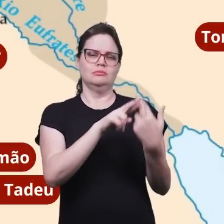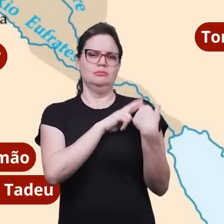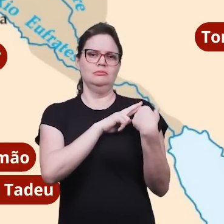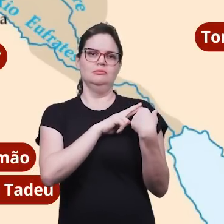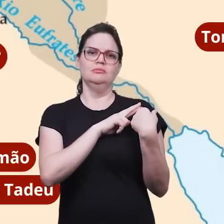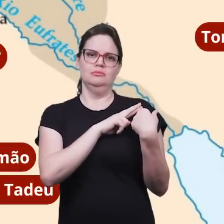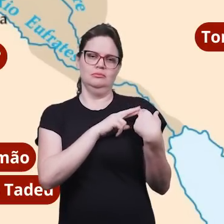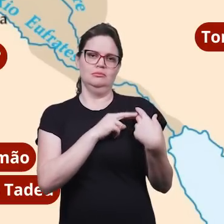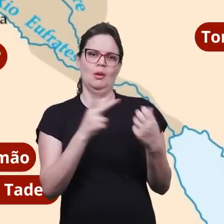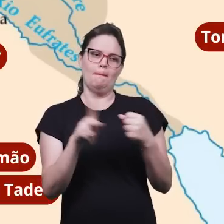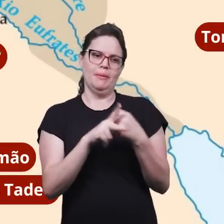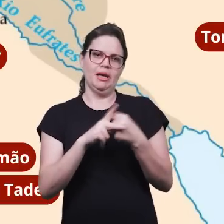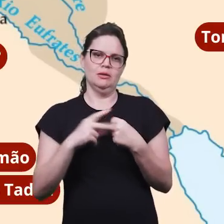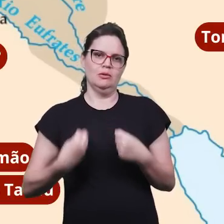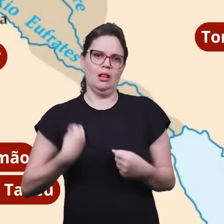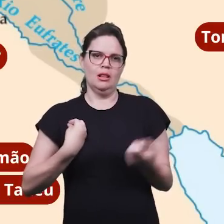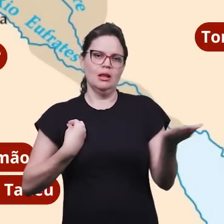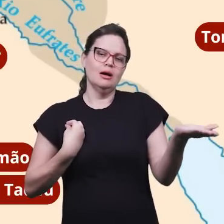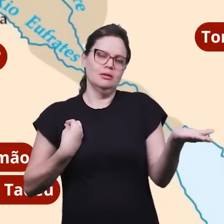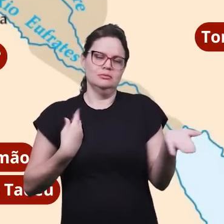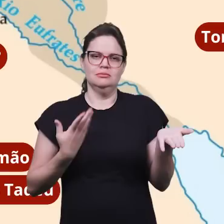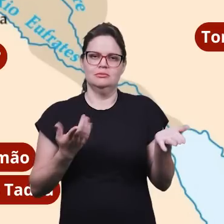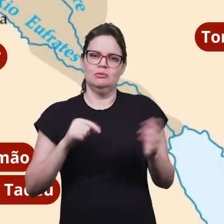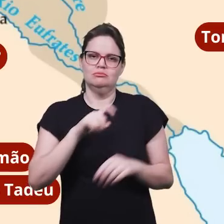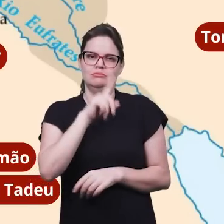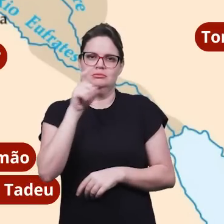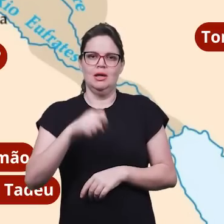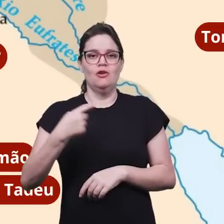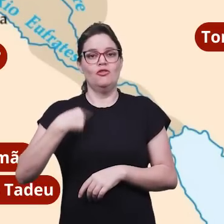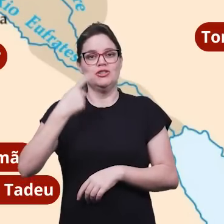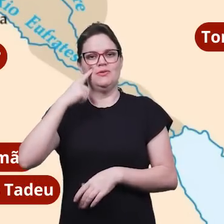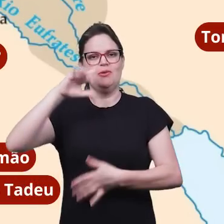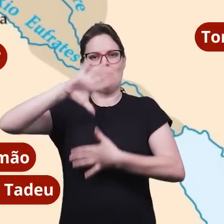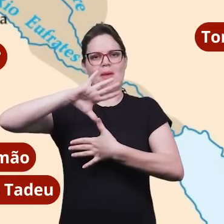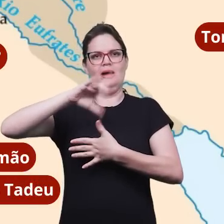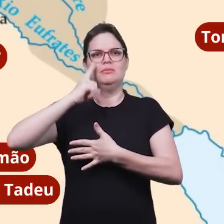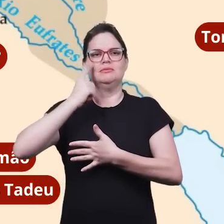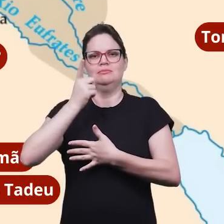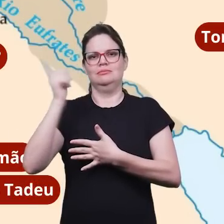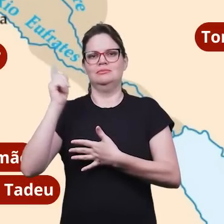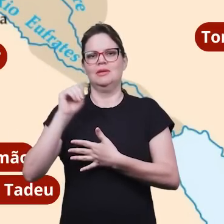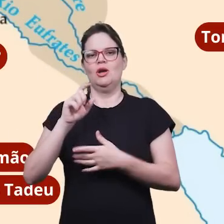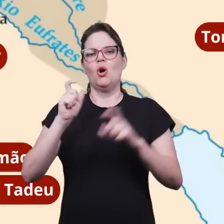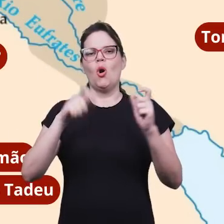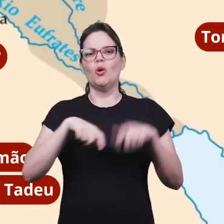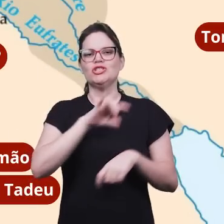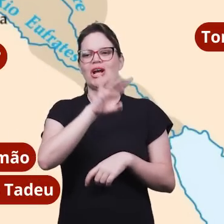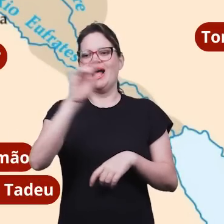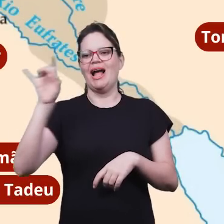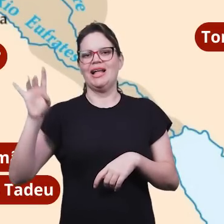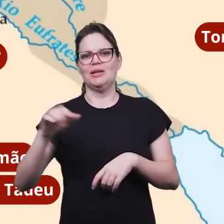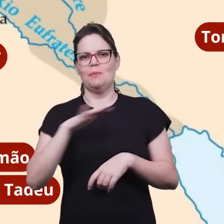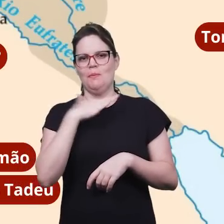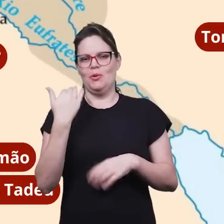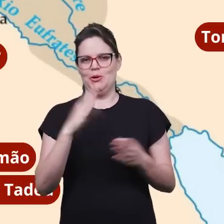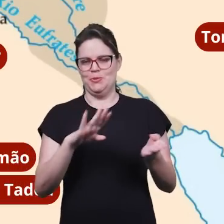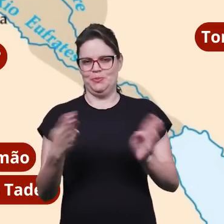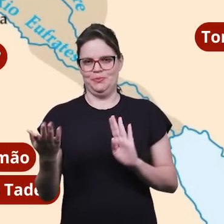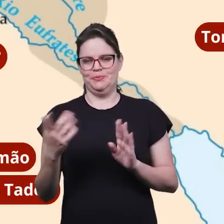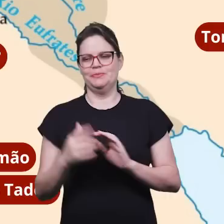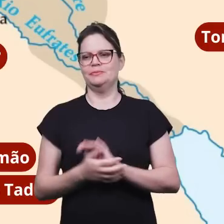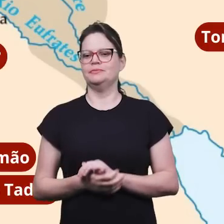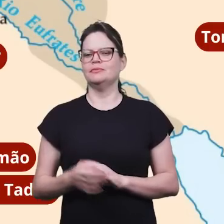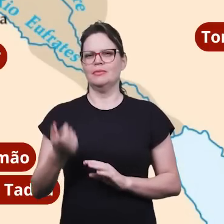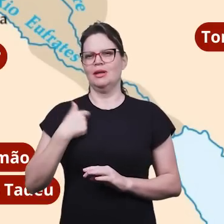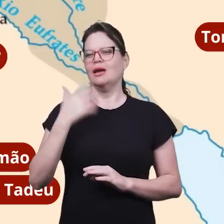vai ficar essa interrogação sobre Pedro. Nós vamos botar o mapinha aí para todo mundo se localizar onde cada um foi. Eu vou passar agora a palavra. Deixa eu fazer